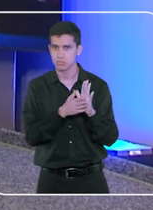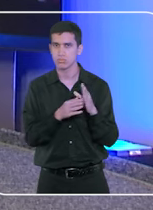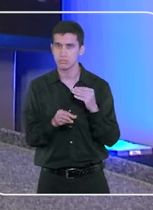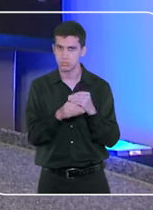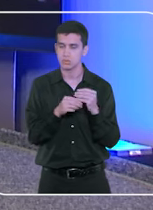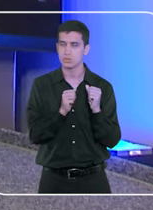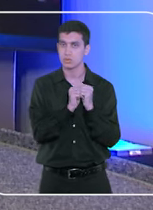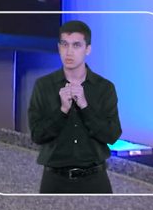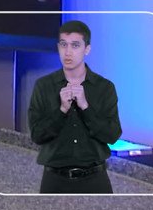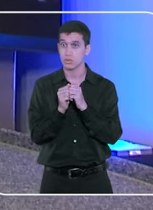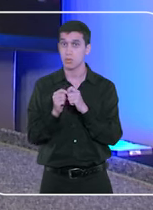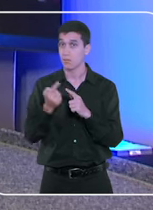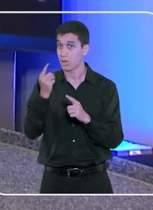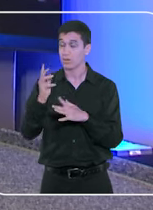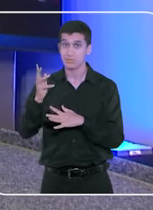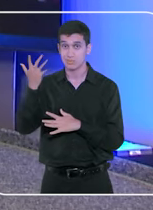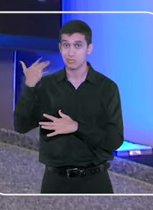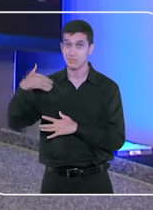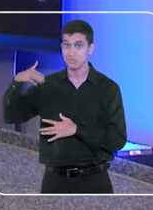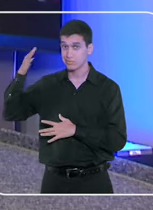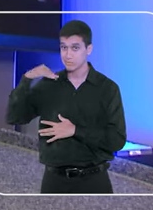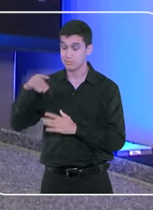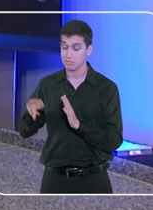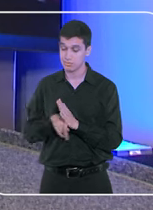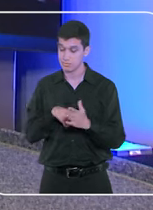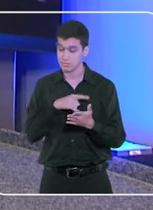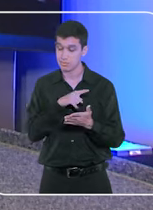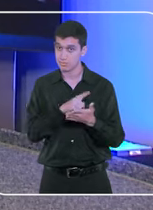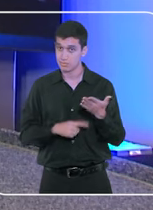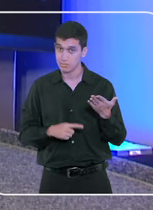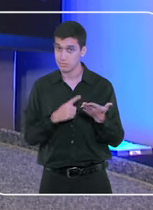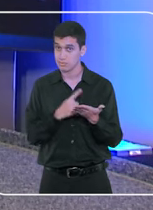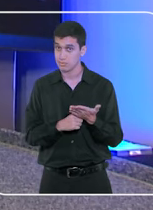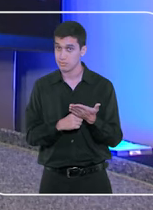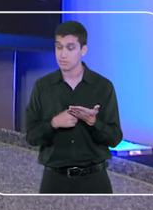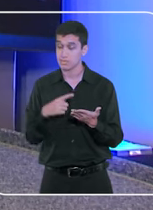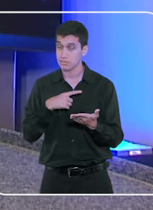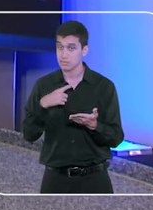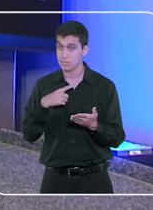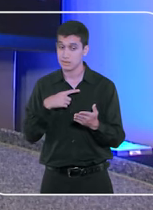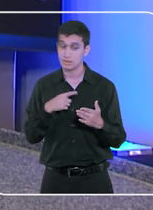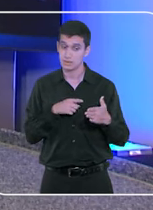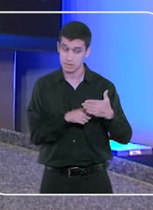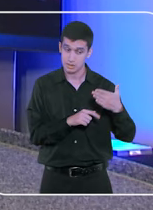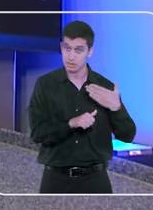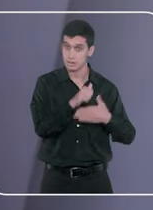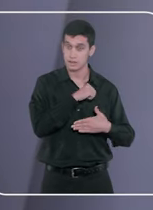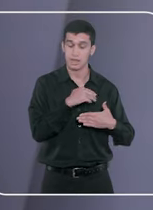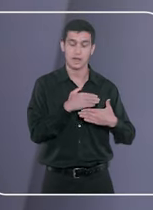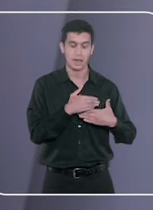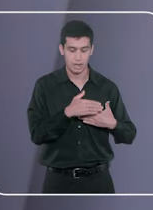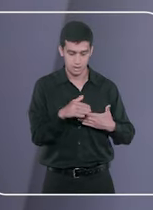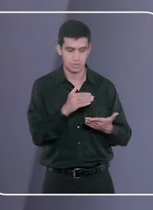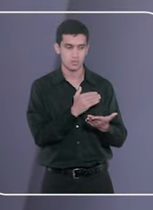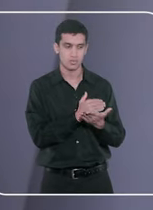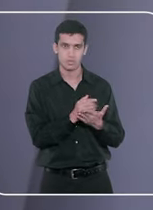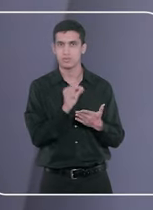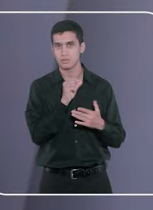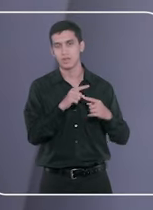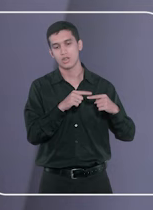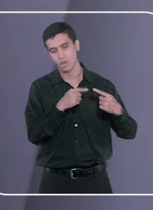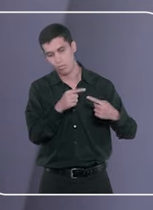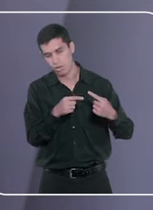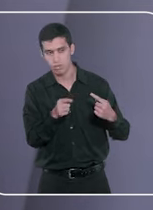vez homologado o acordo de colaboração premiada, é que aí sim vão se formalizar o que sejam os atos subsequentes